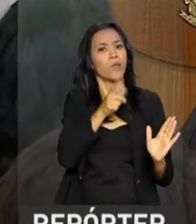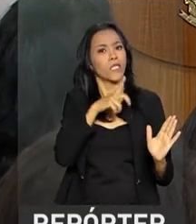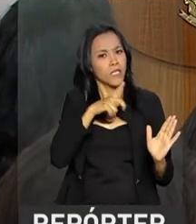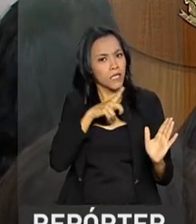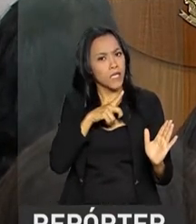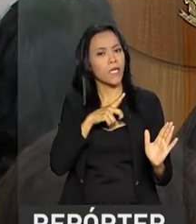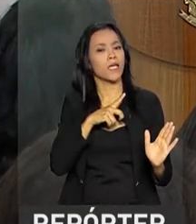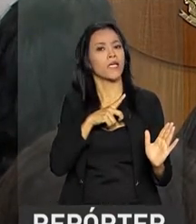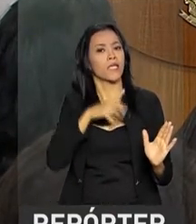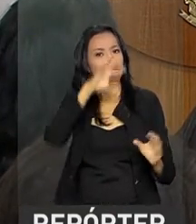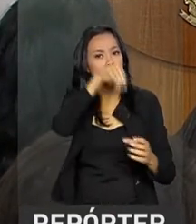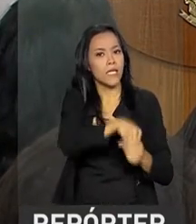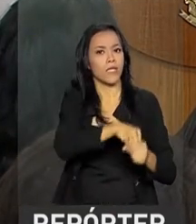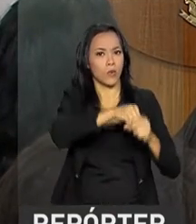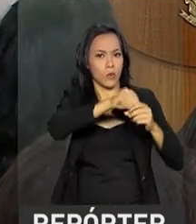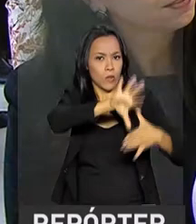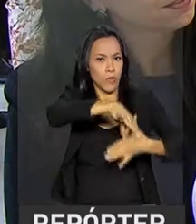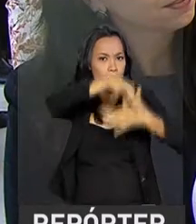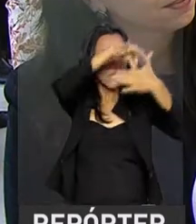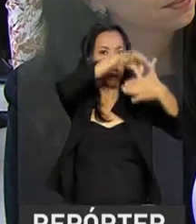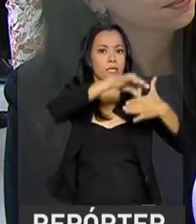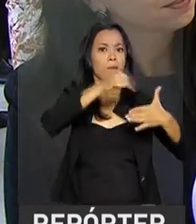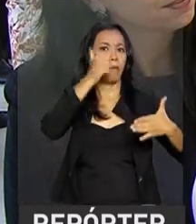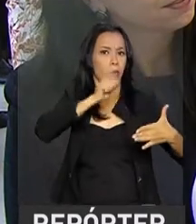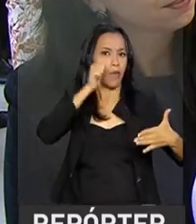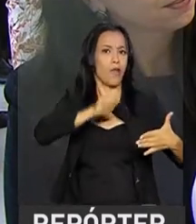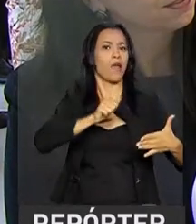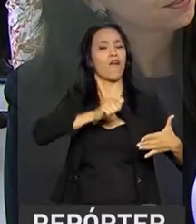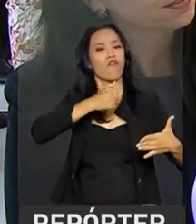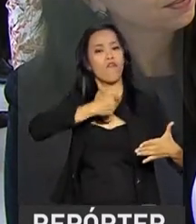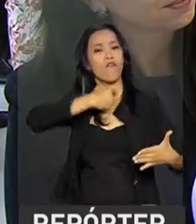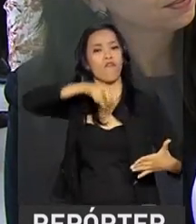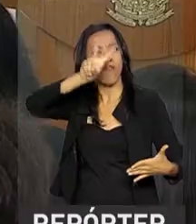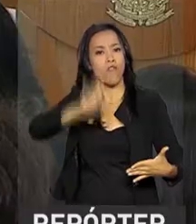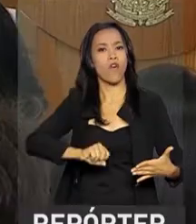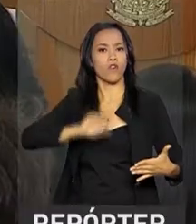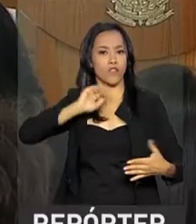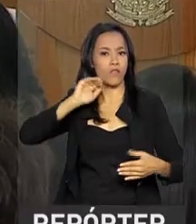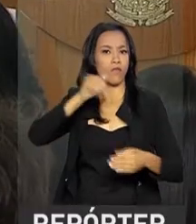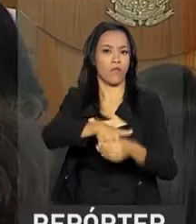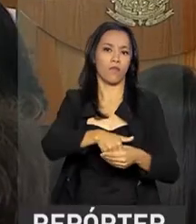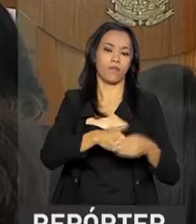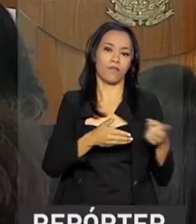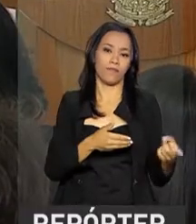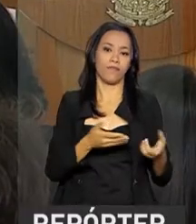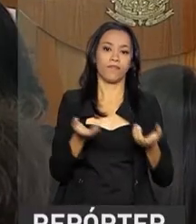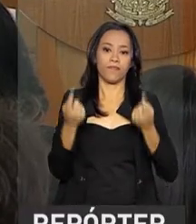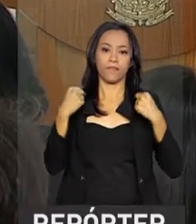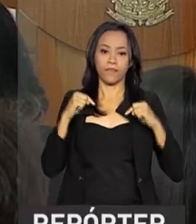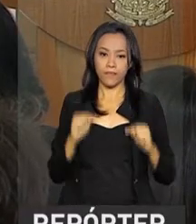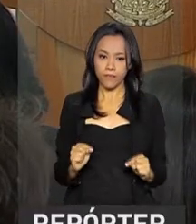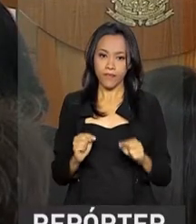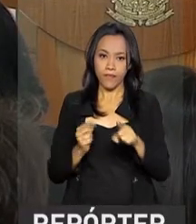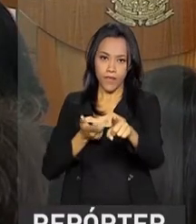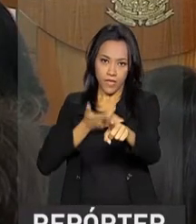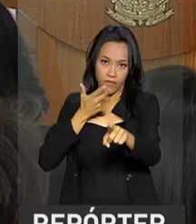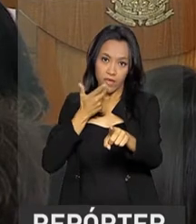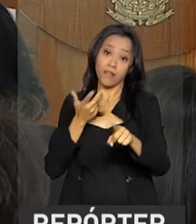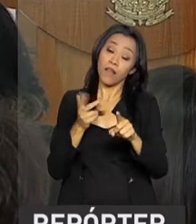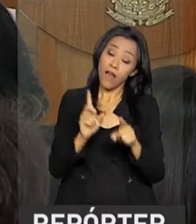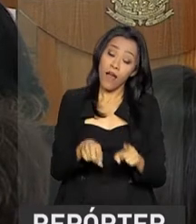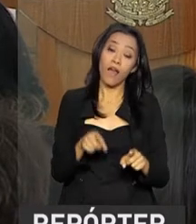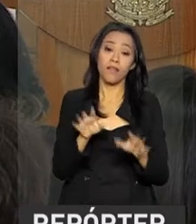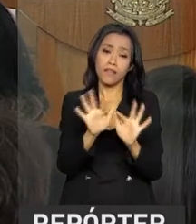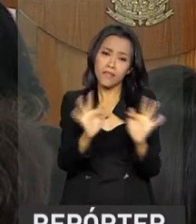no colégio de líderes para que a mulher pudesse ter voz e voto ali foi assim de maneira singela não é que nós